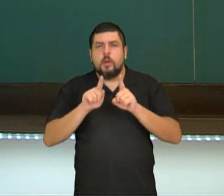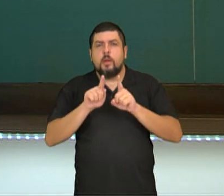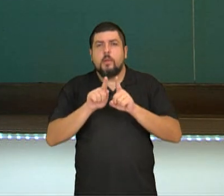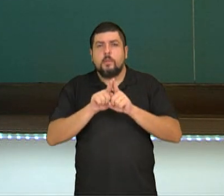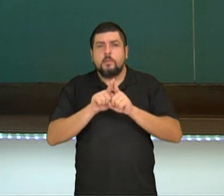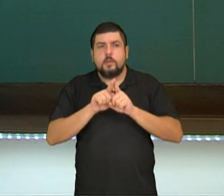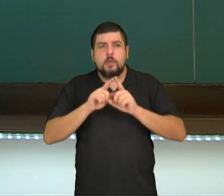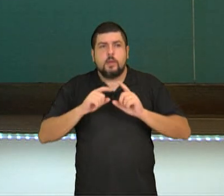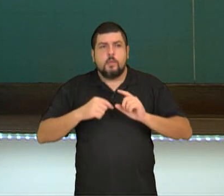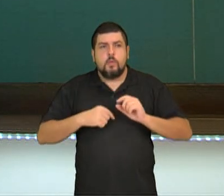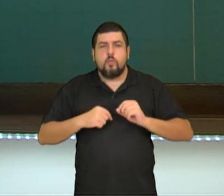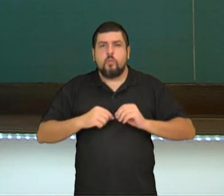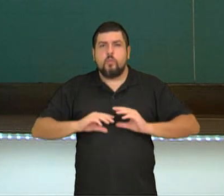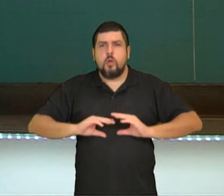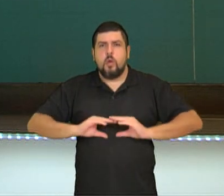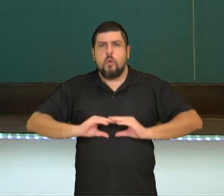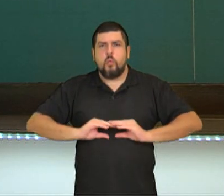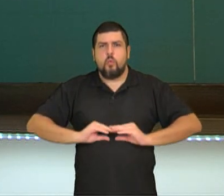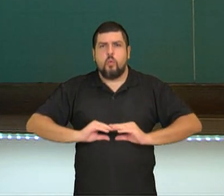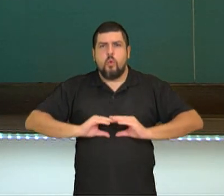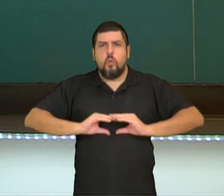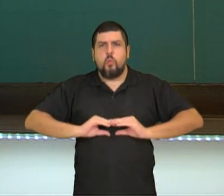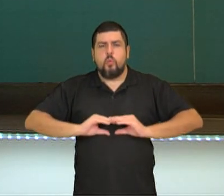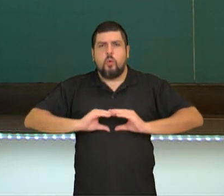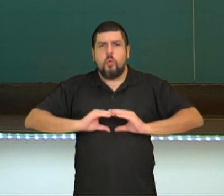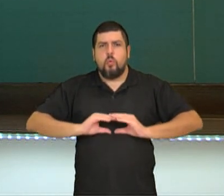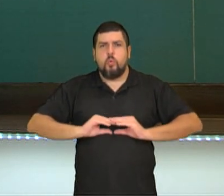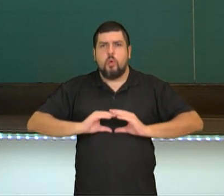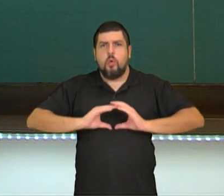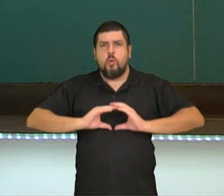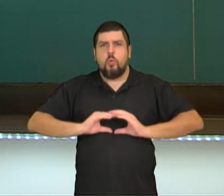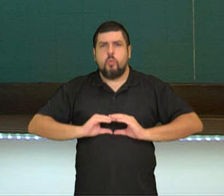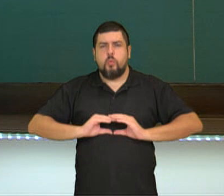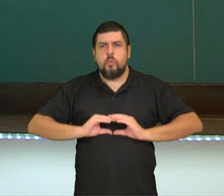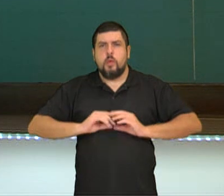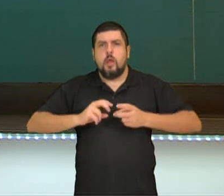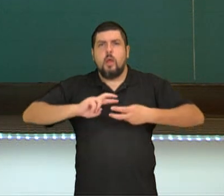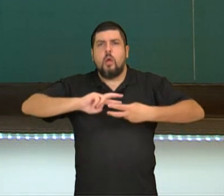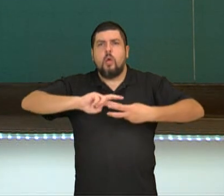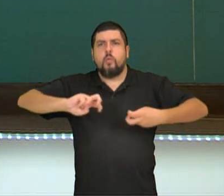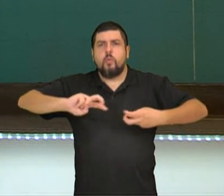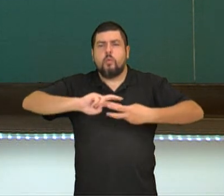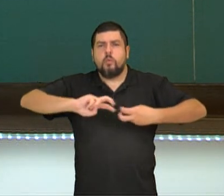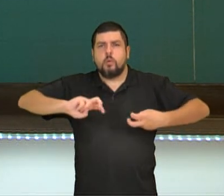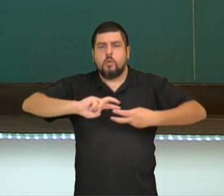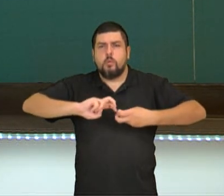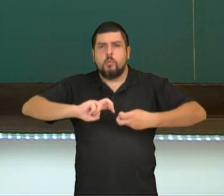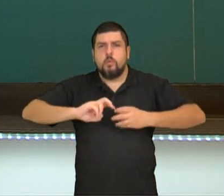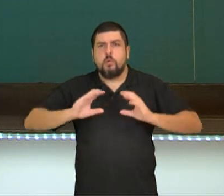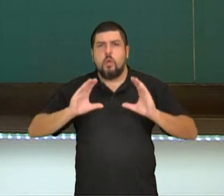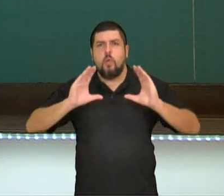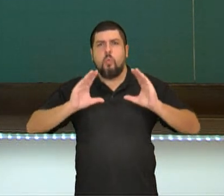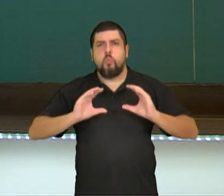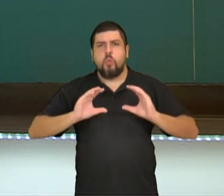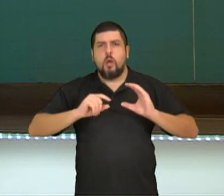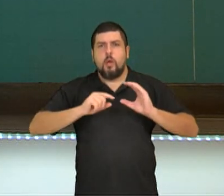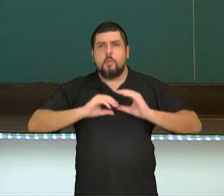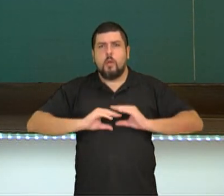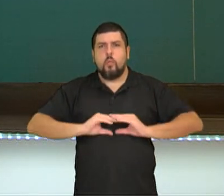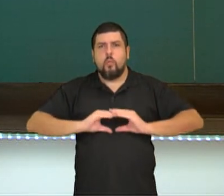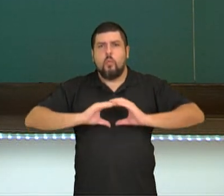dos mamíferos, tá? Só mamíferos apresentam, que é esse músculo aqui, logo abaixo dos pulmões,